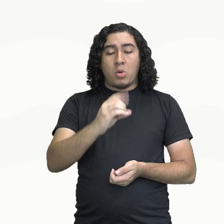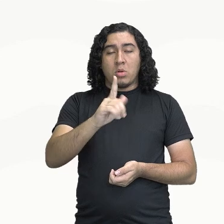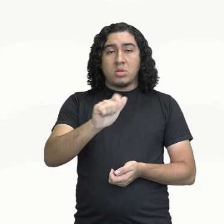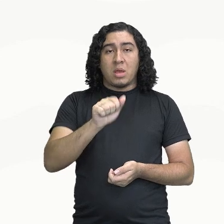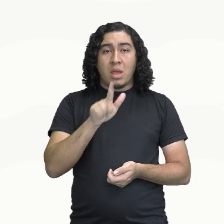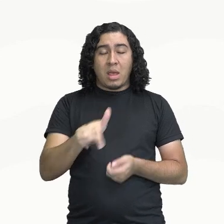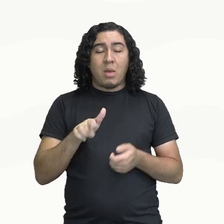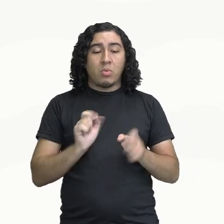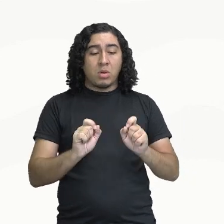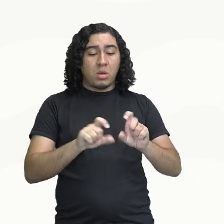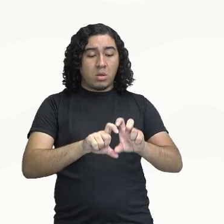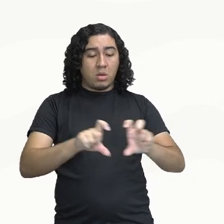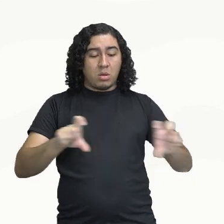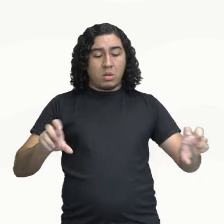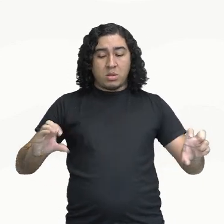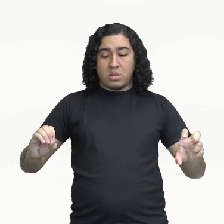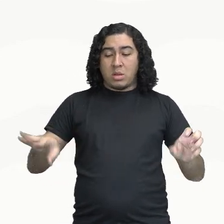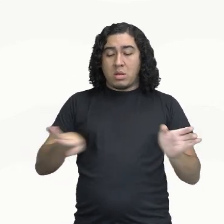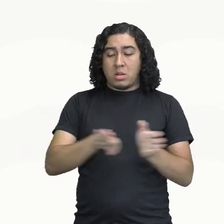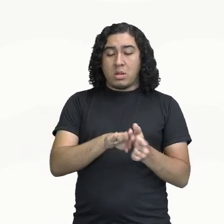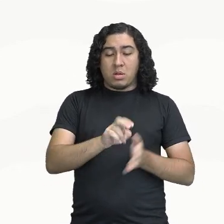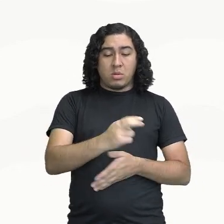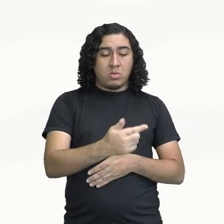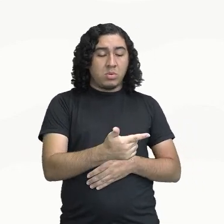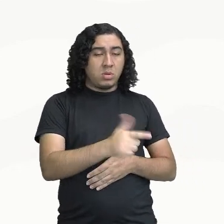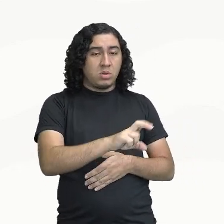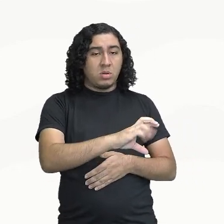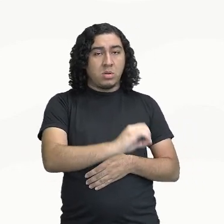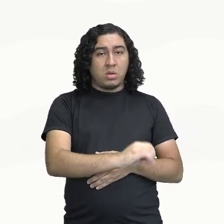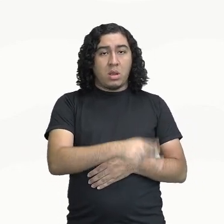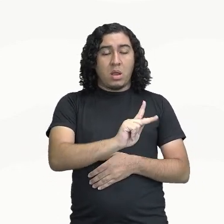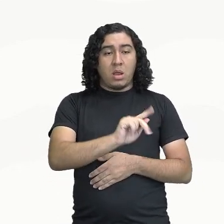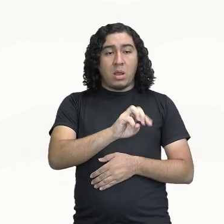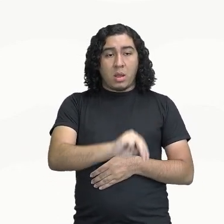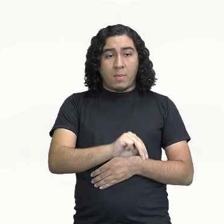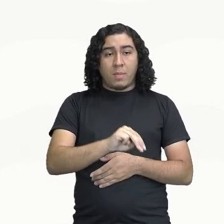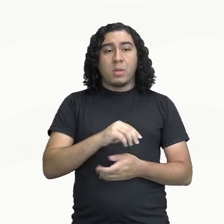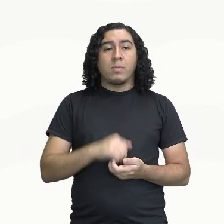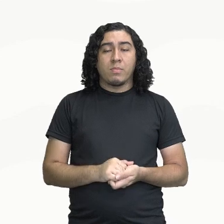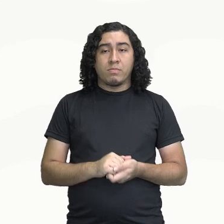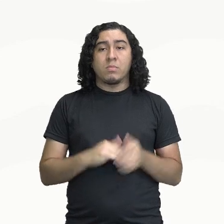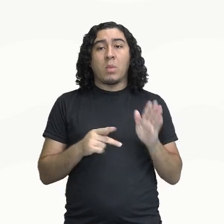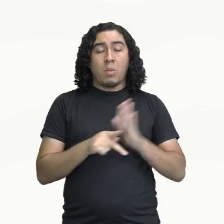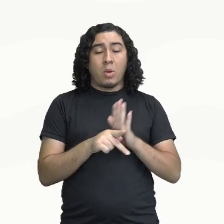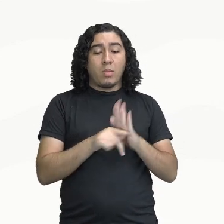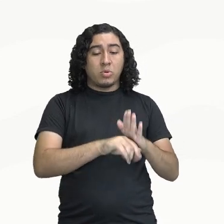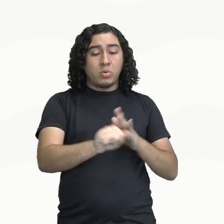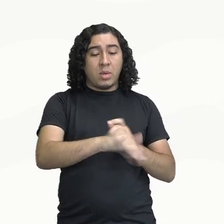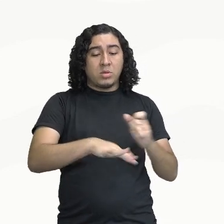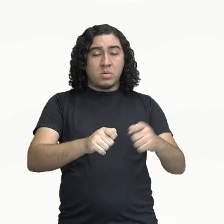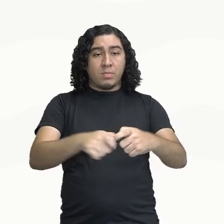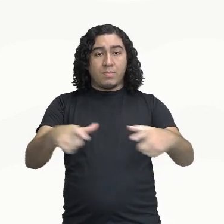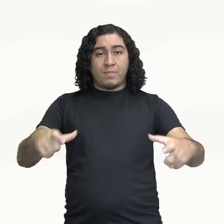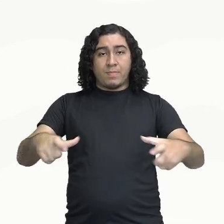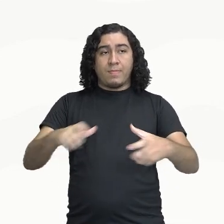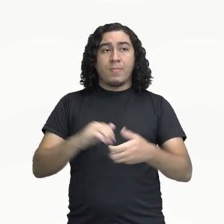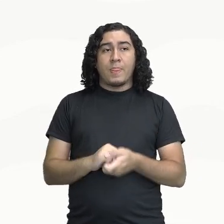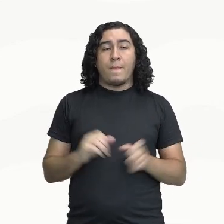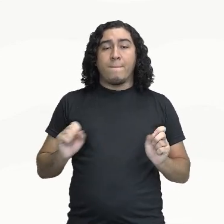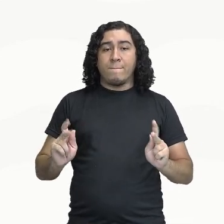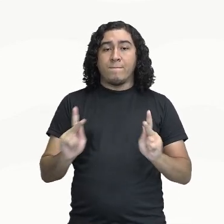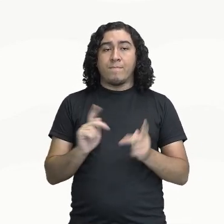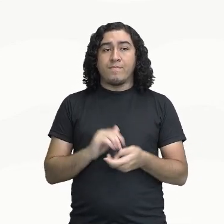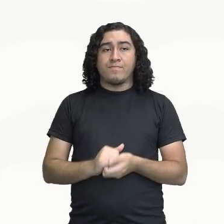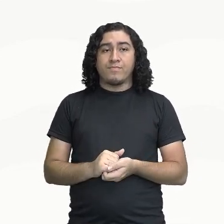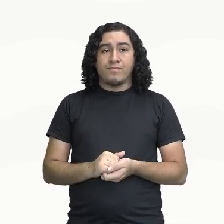intervalo aí de 0 até 250 quilômetros quadrados de área desmatada. Tá